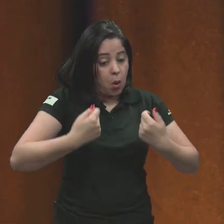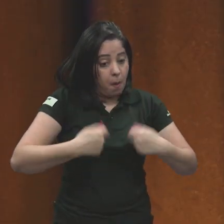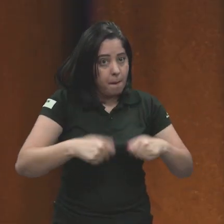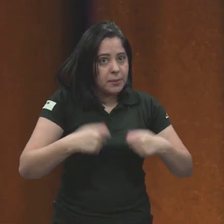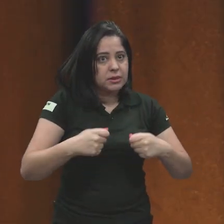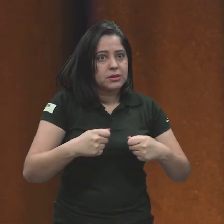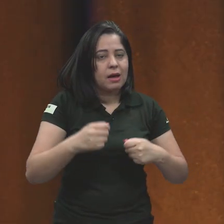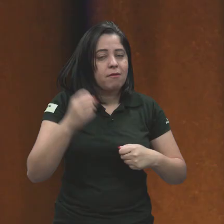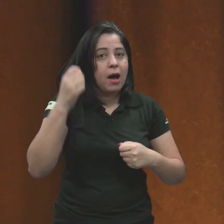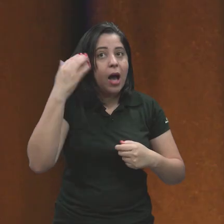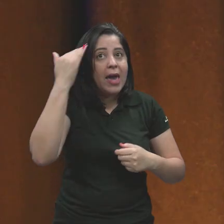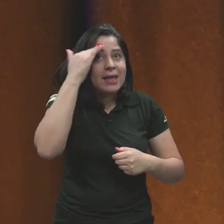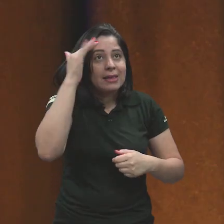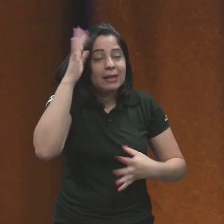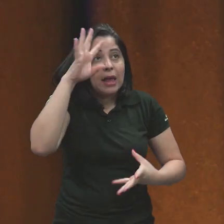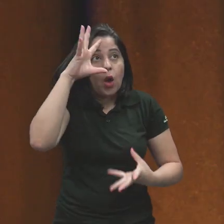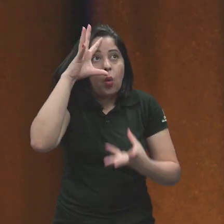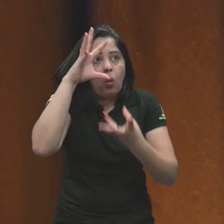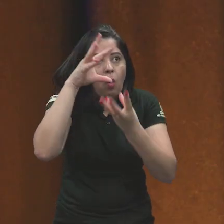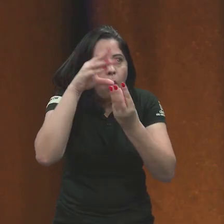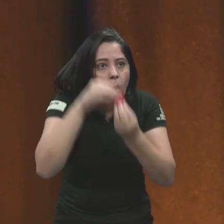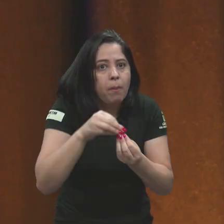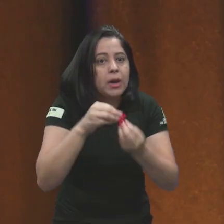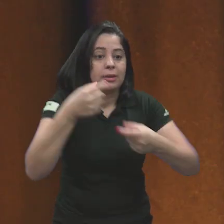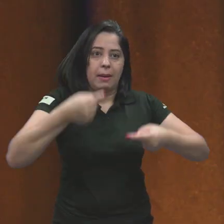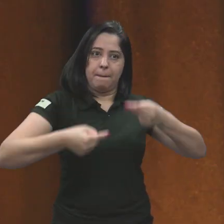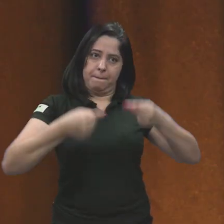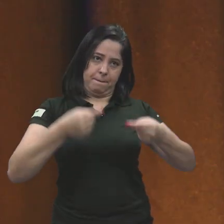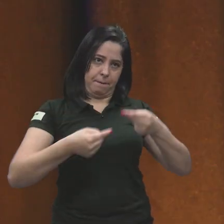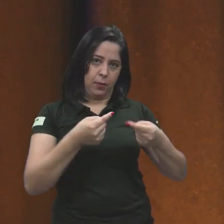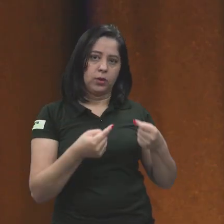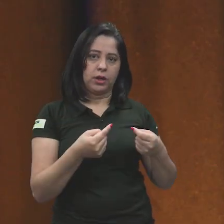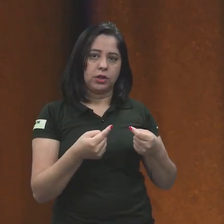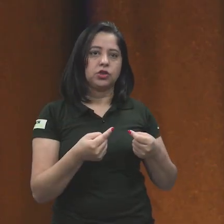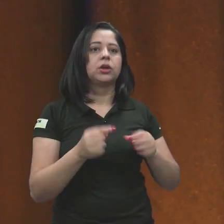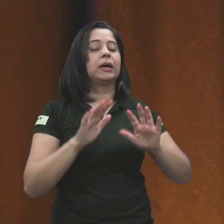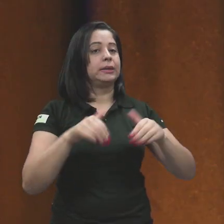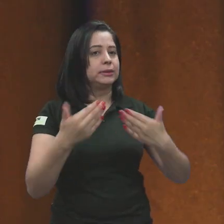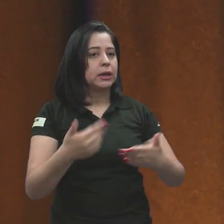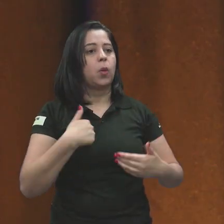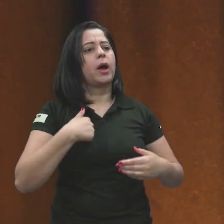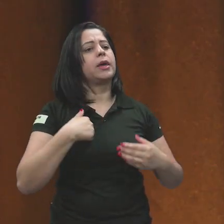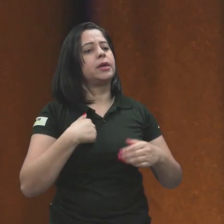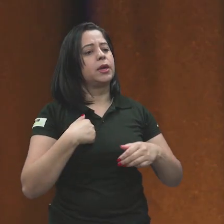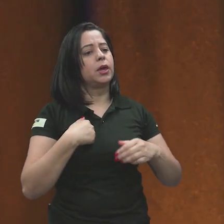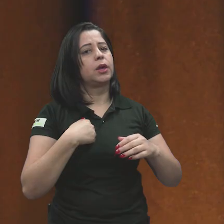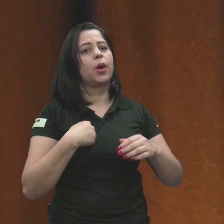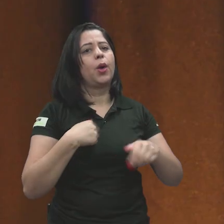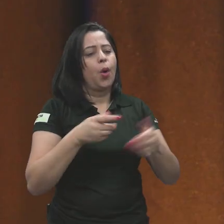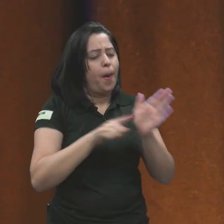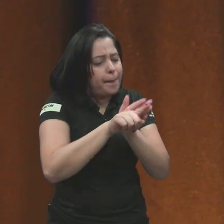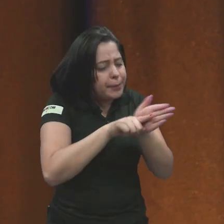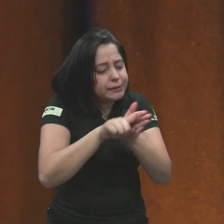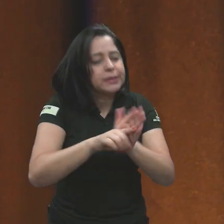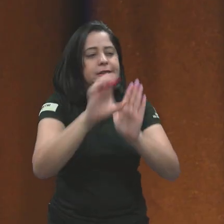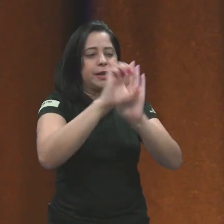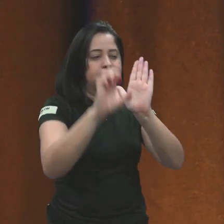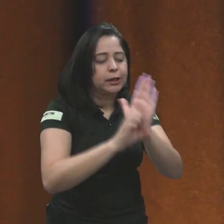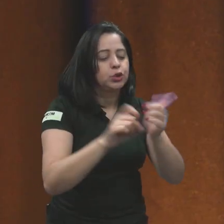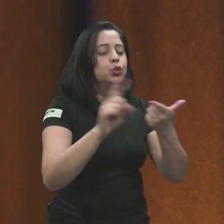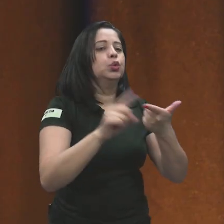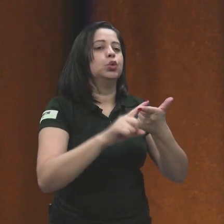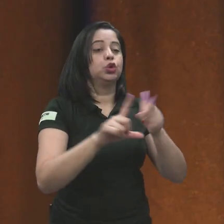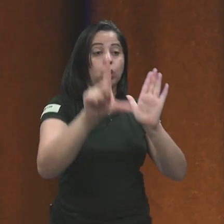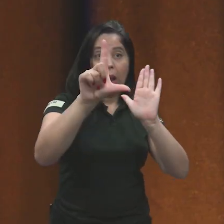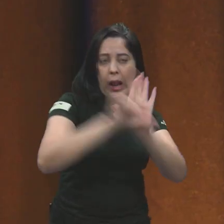me inserindo, que era a política da cidade. Então, eu comecei a ter outras habilidades, a entender partido, a entender estatuto, a entender regimento, a